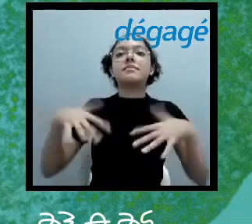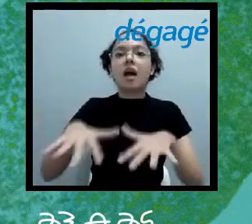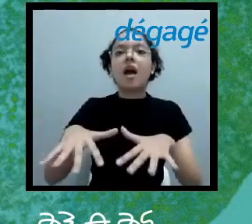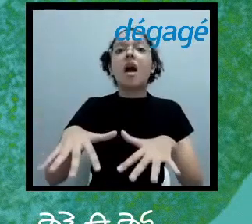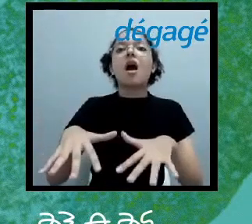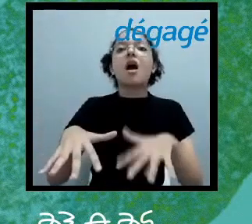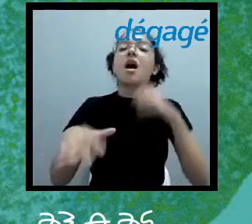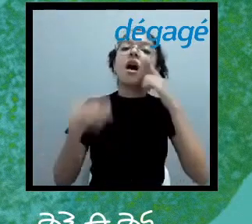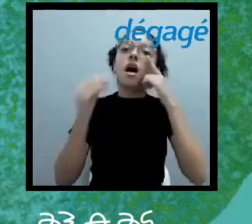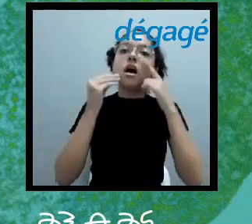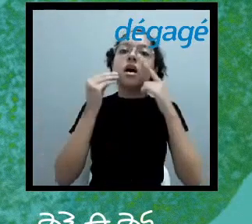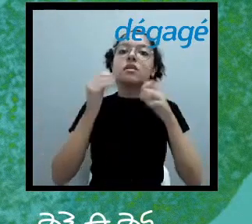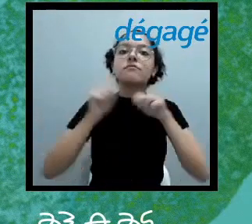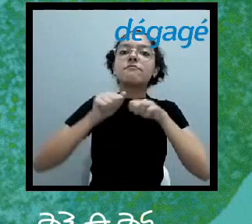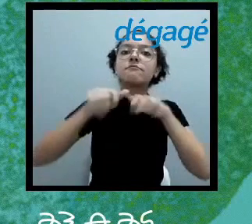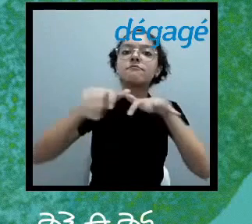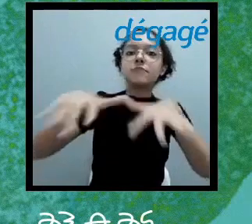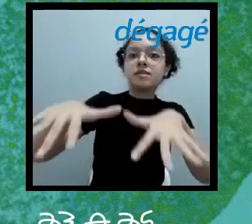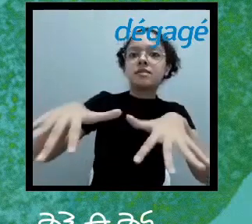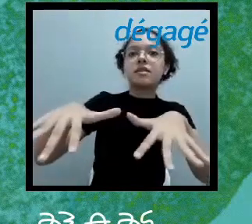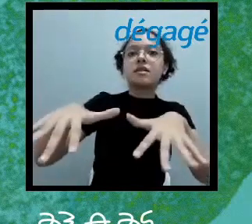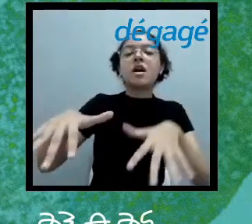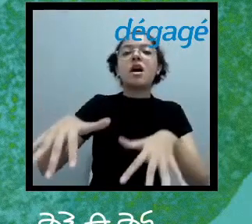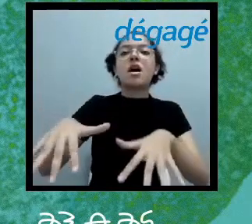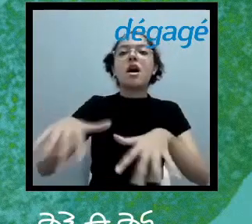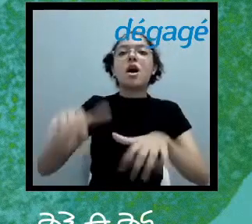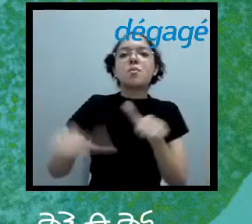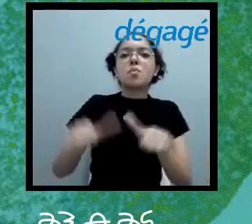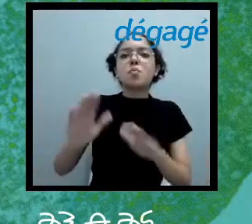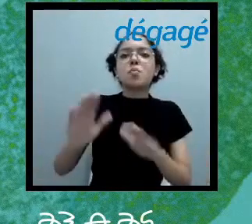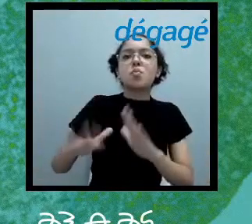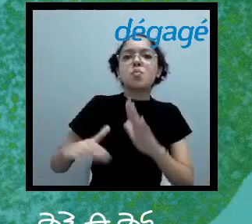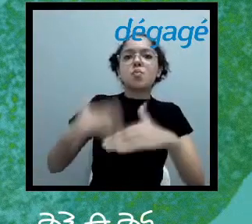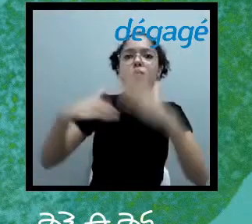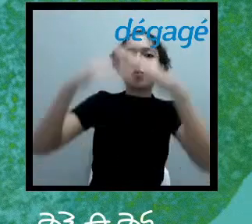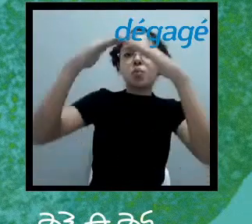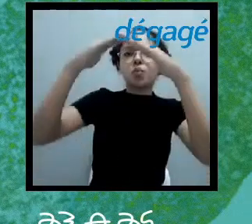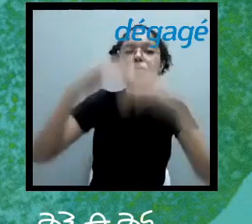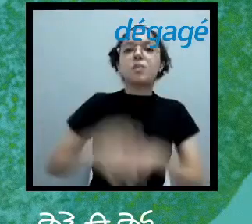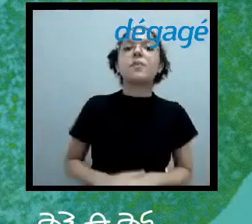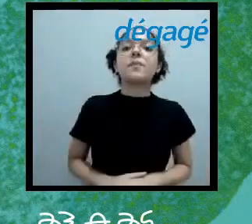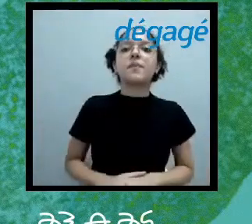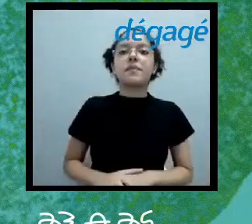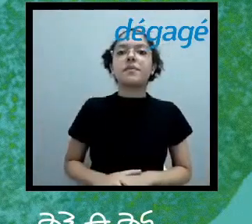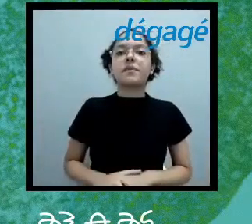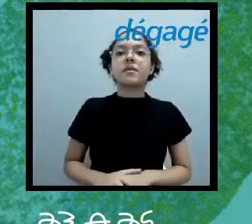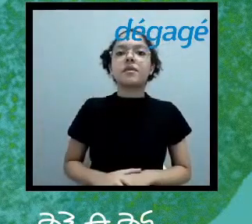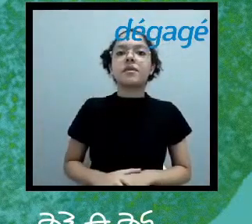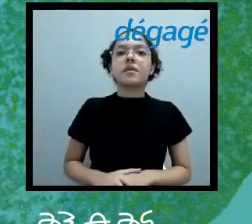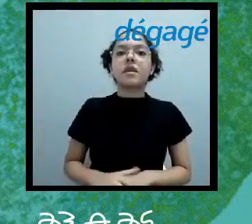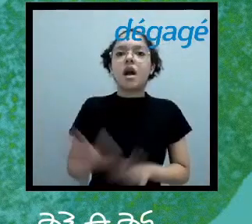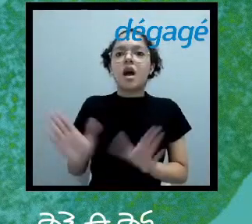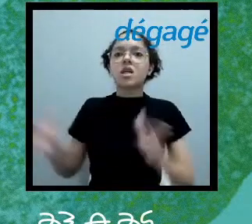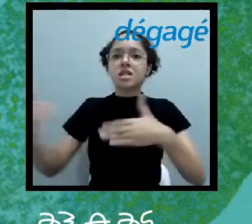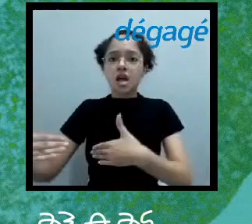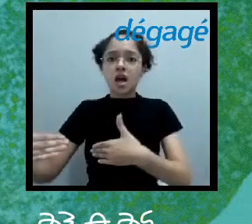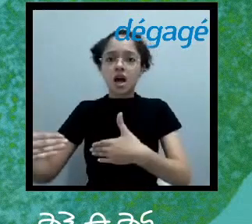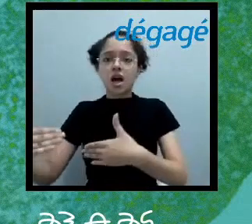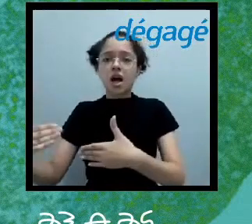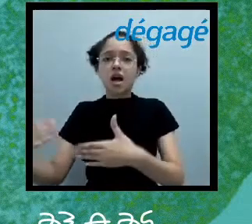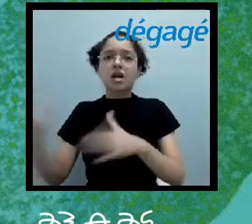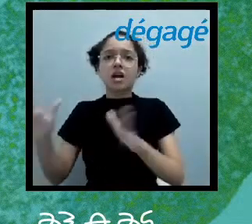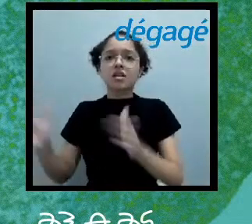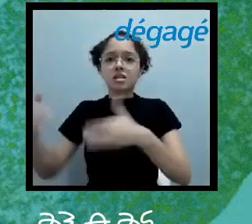circula por todos os espaços da escola, é o do que sai das quatro paredes cheias de carteira, seja literalmente, seja